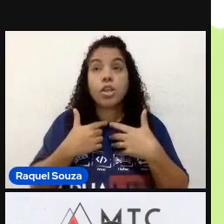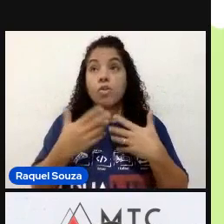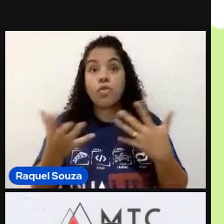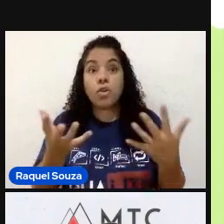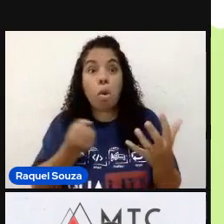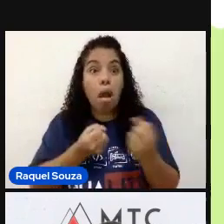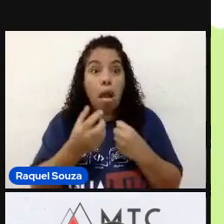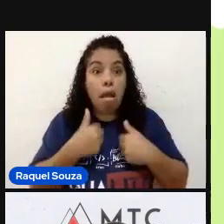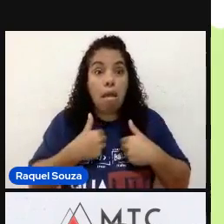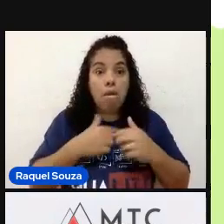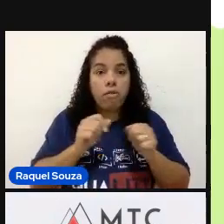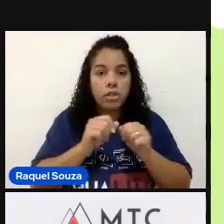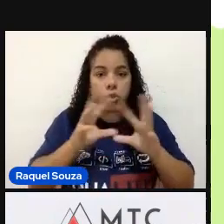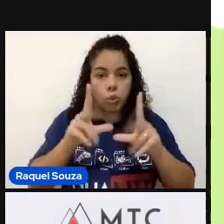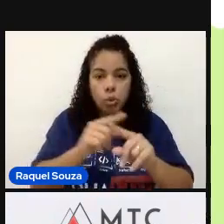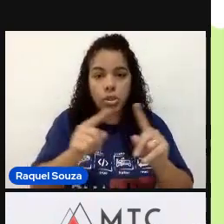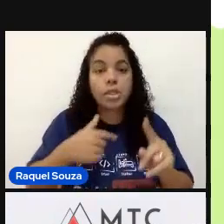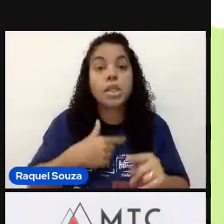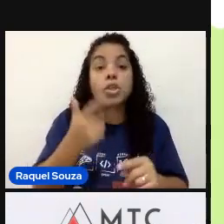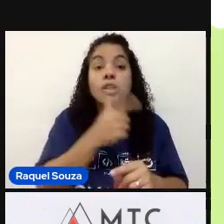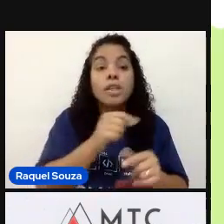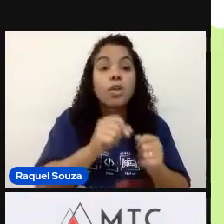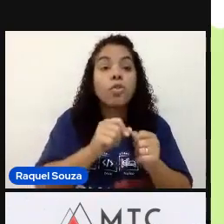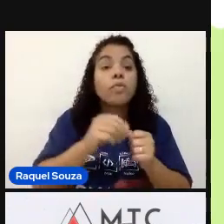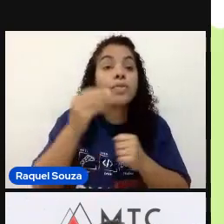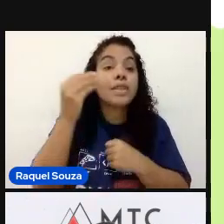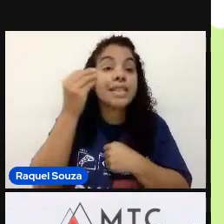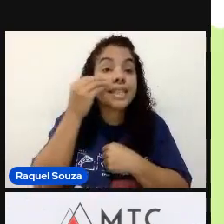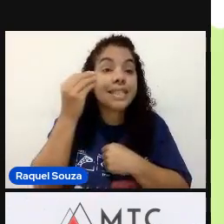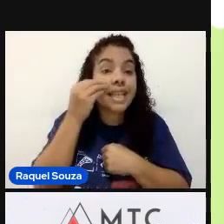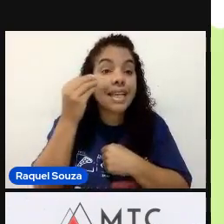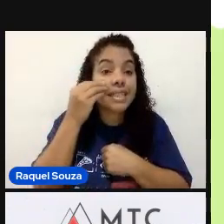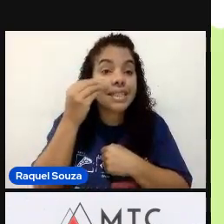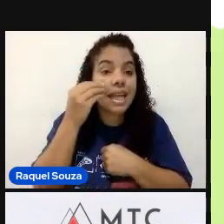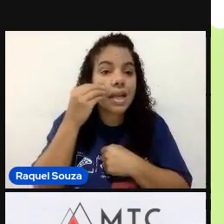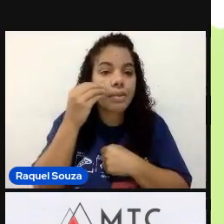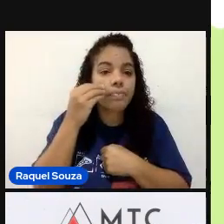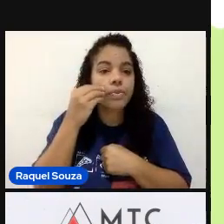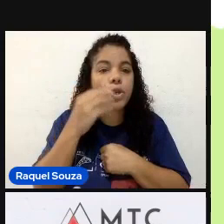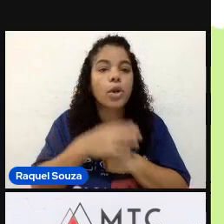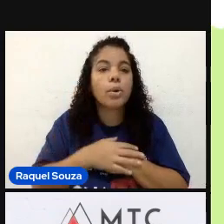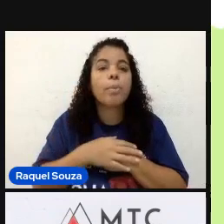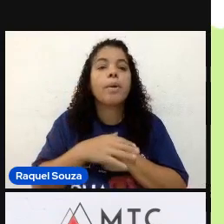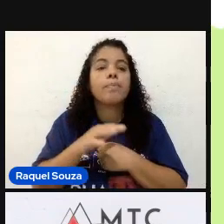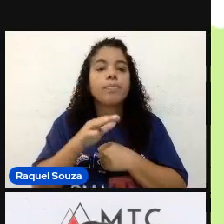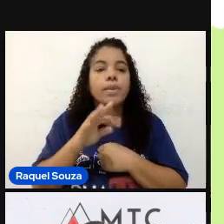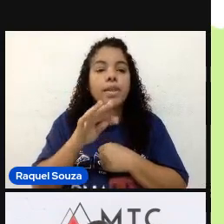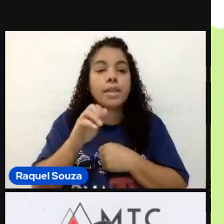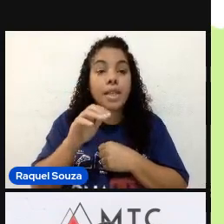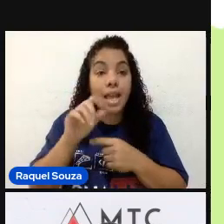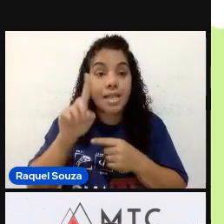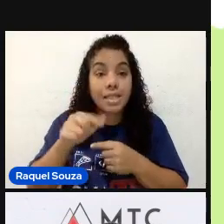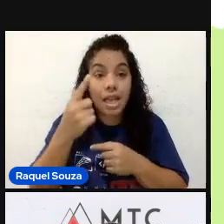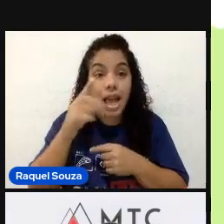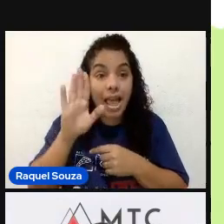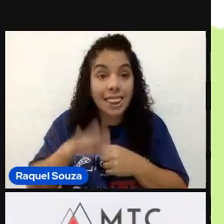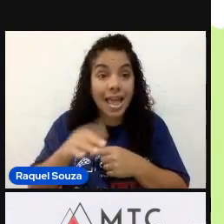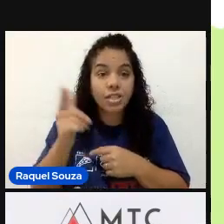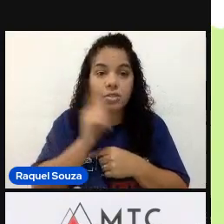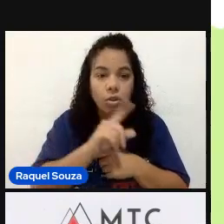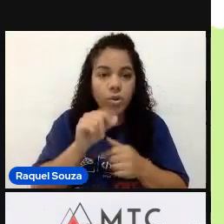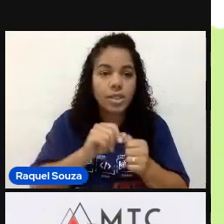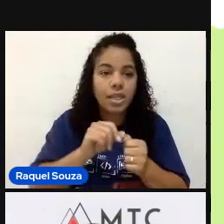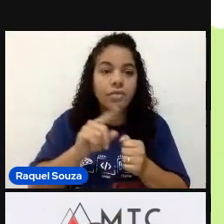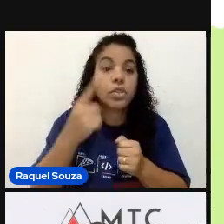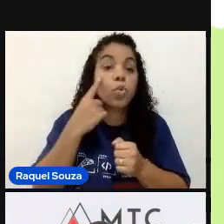muito isso. Se eu digo que eu vou testar uma task, se na minha mente diz, em uma tarde você testa, eu coloco